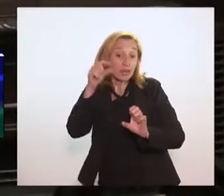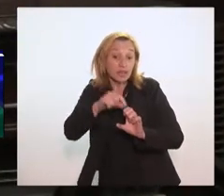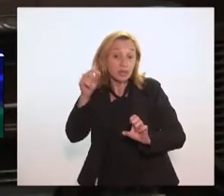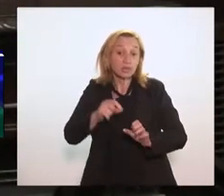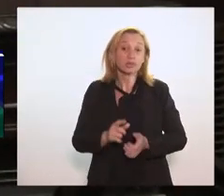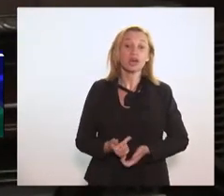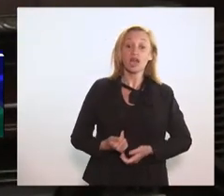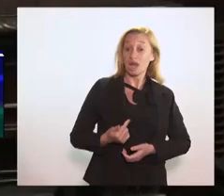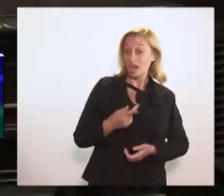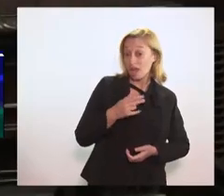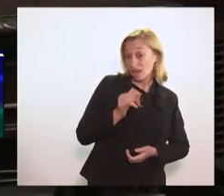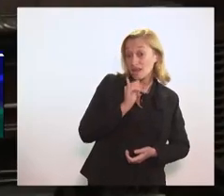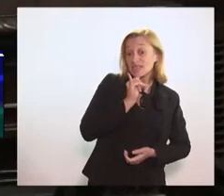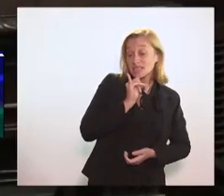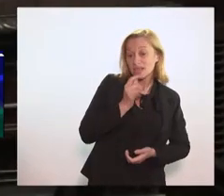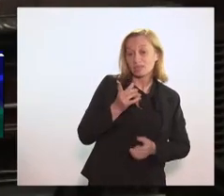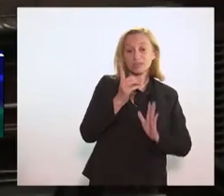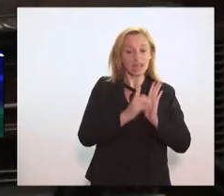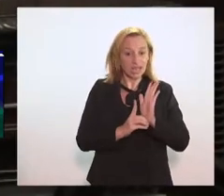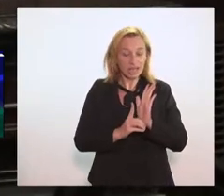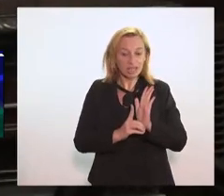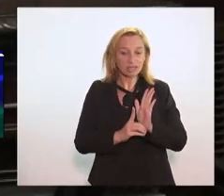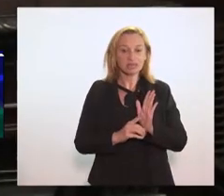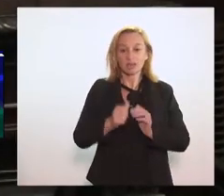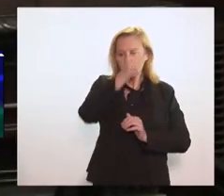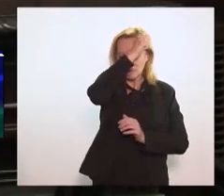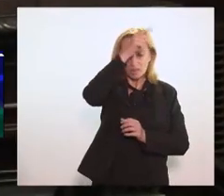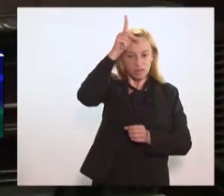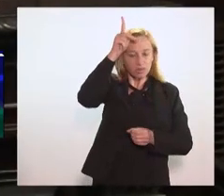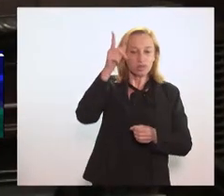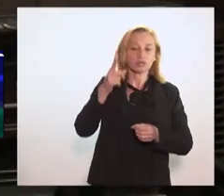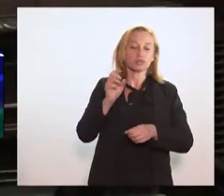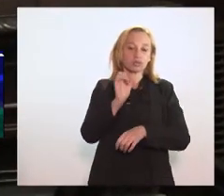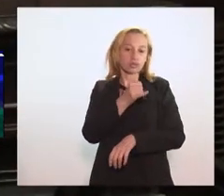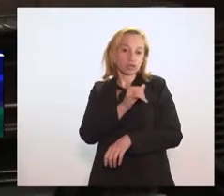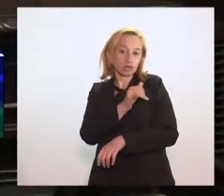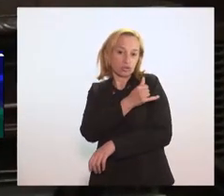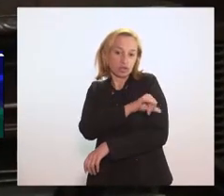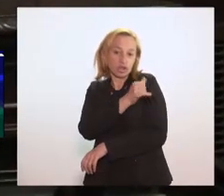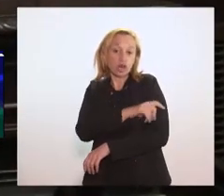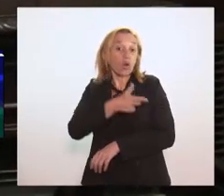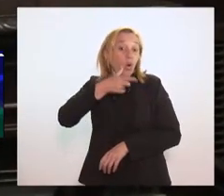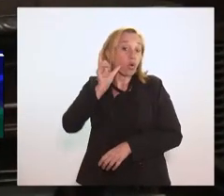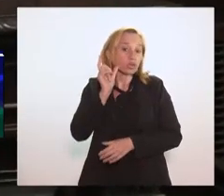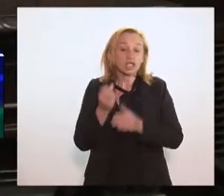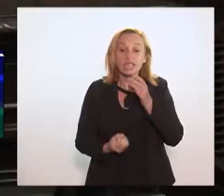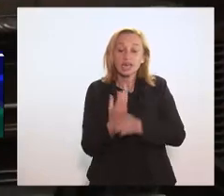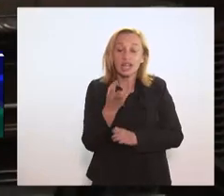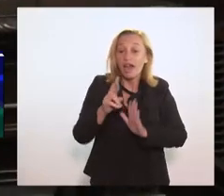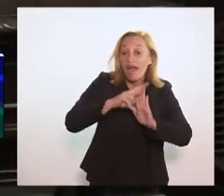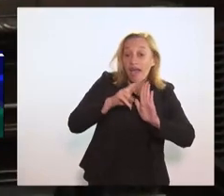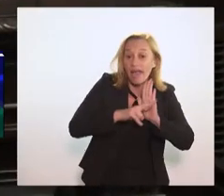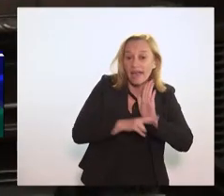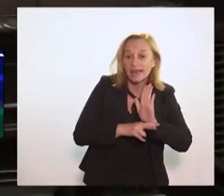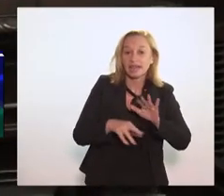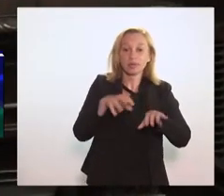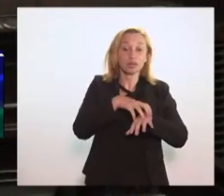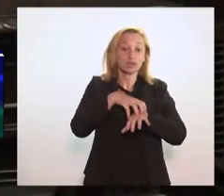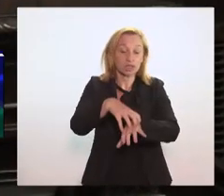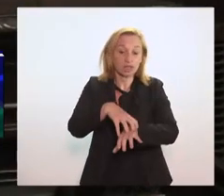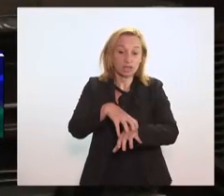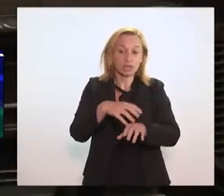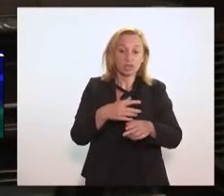dou, por exemplo, um decreto da Prefeitura do Rio de Janeiro ontem que cria regras para o transporte